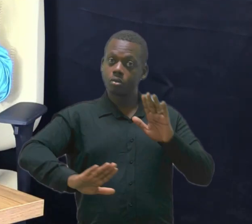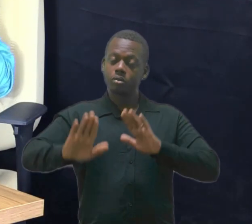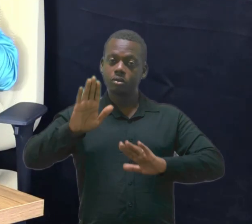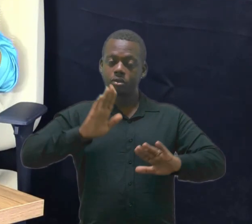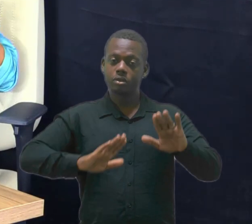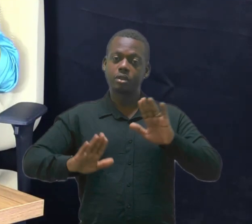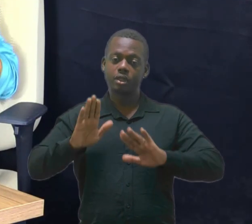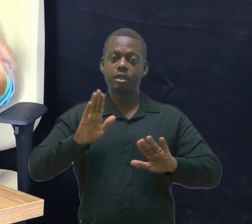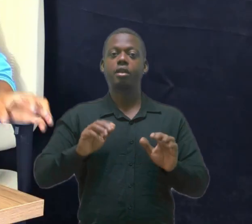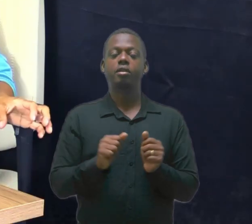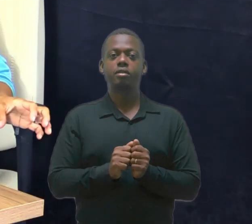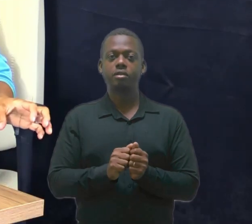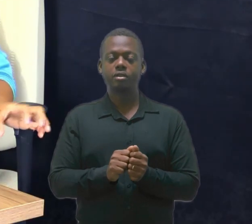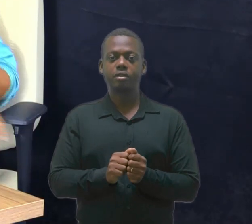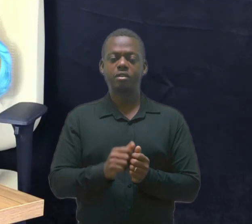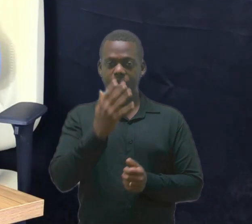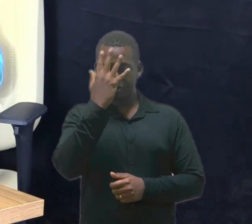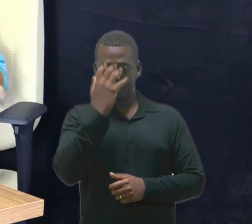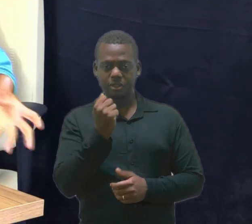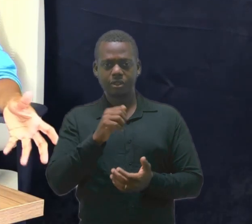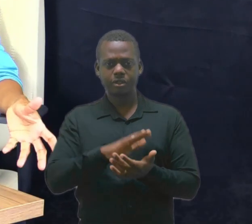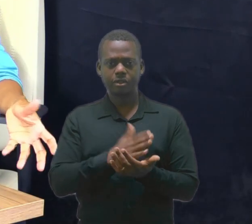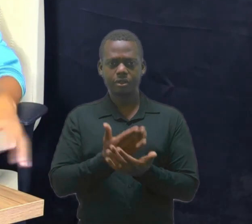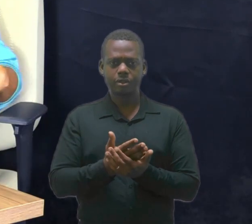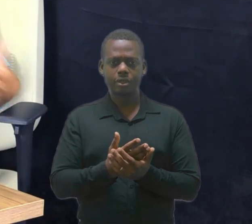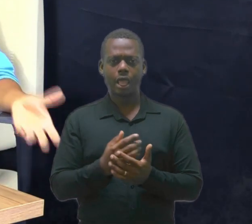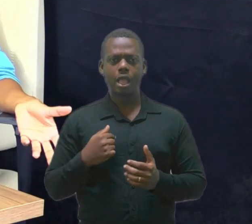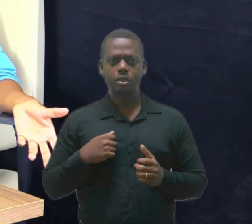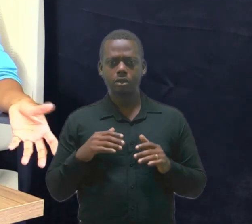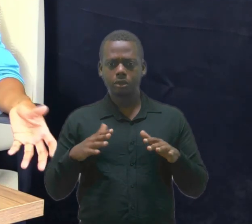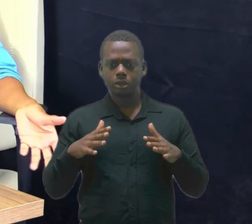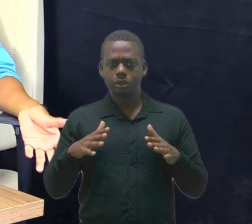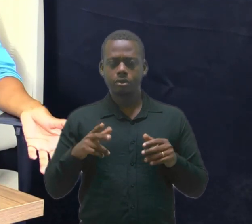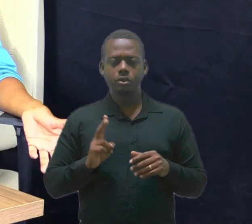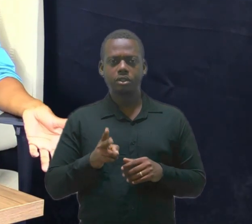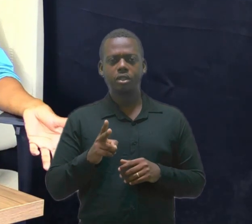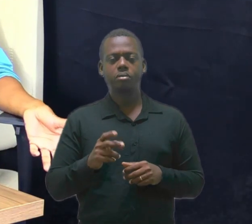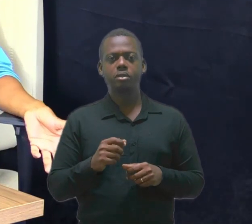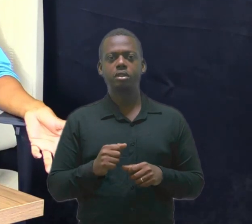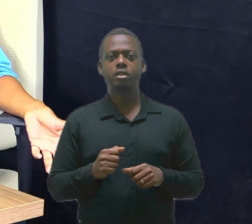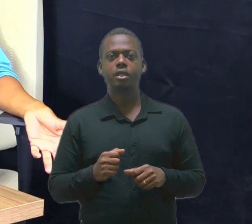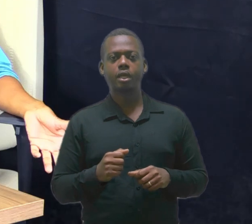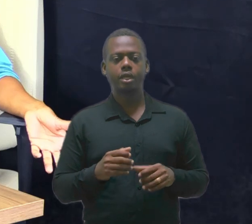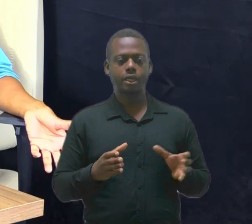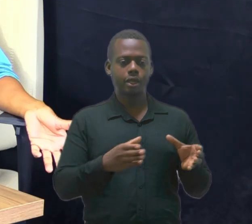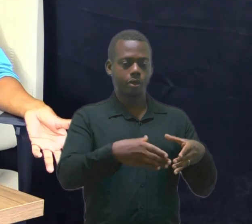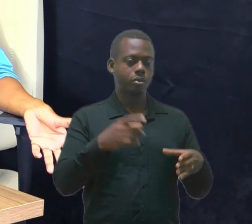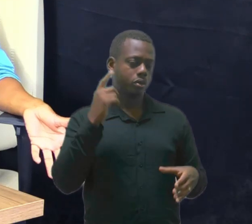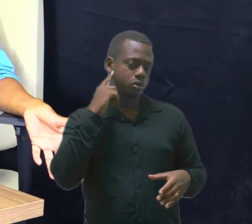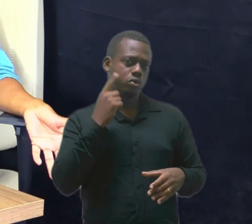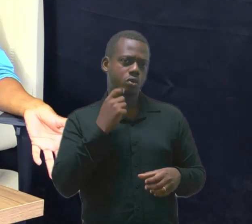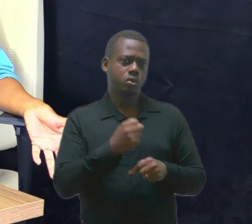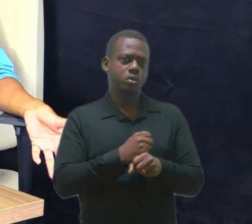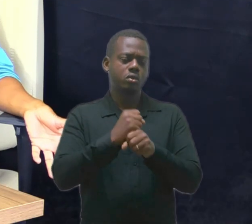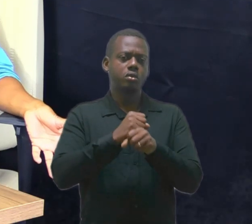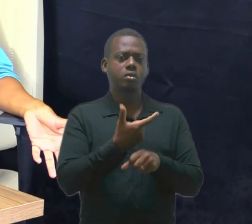a noção da seriedade que é ser intérprete? Então, eu tremo todas as vezes. Eu tenho esse tempo, né, eu já tenho aqui, na comunidade surda, eu já tenho